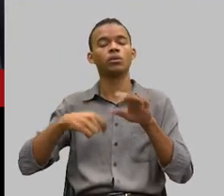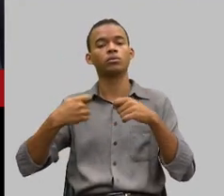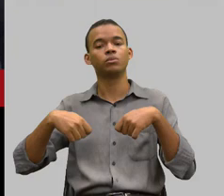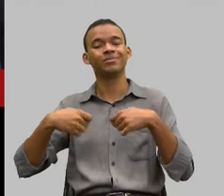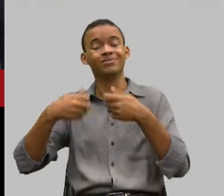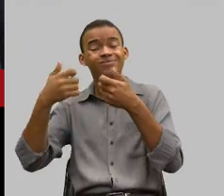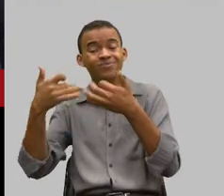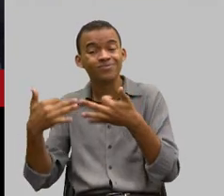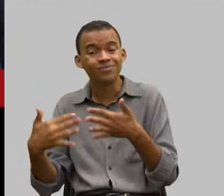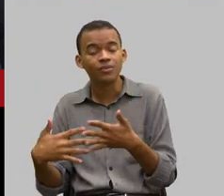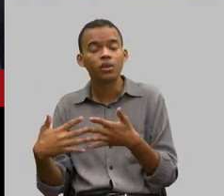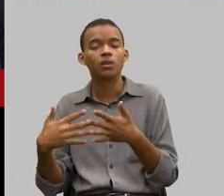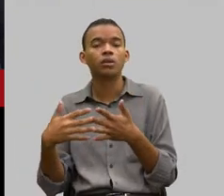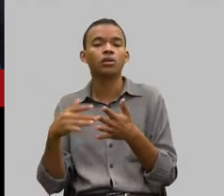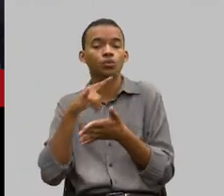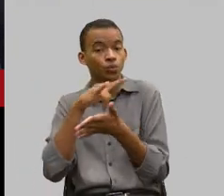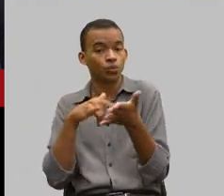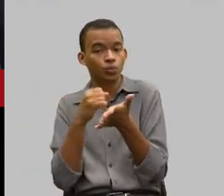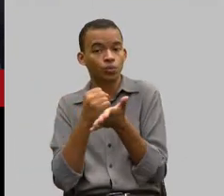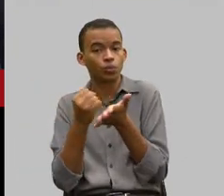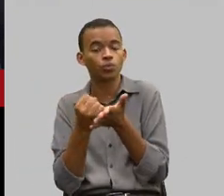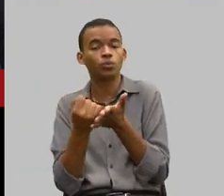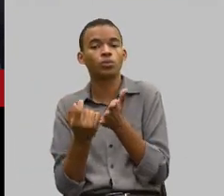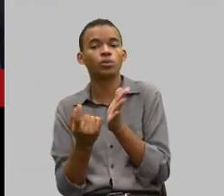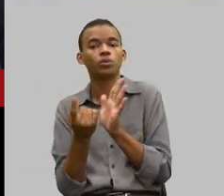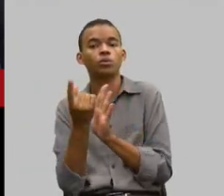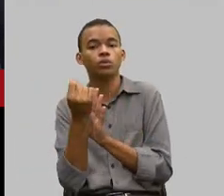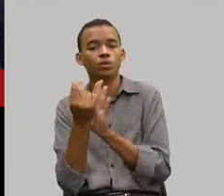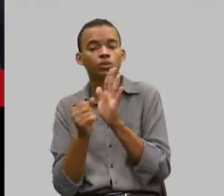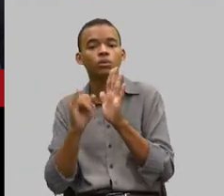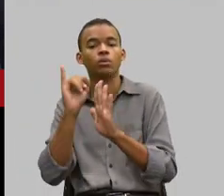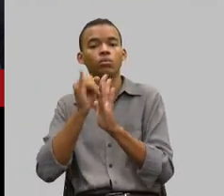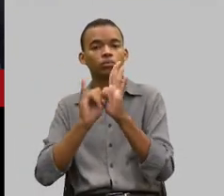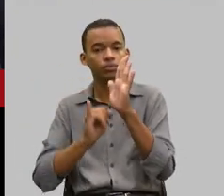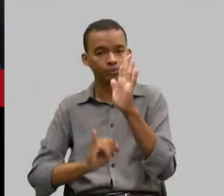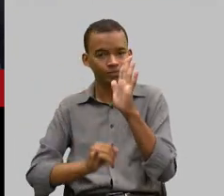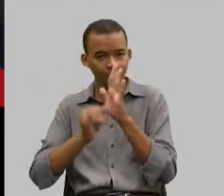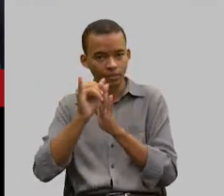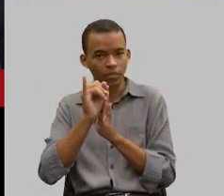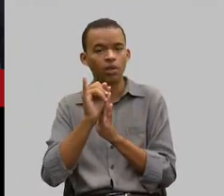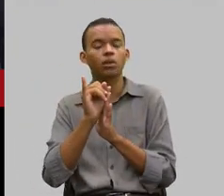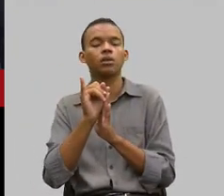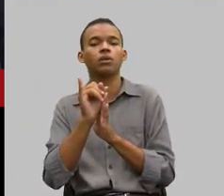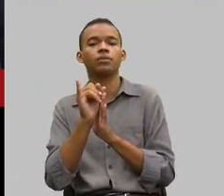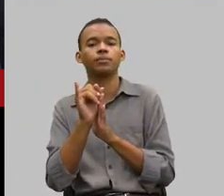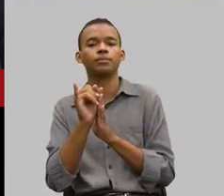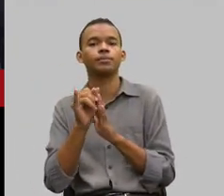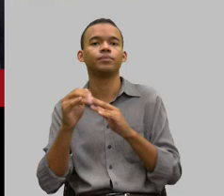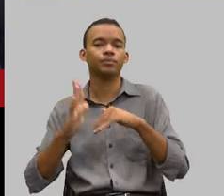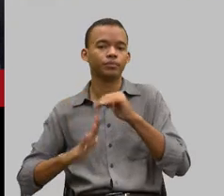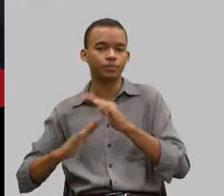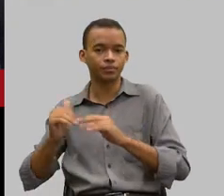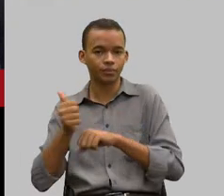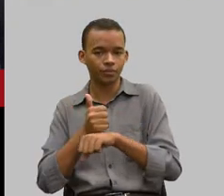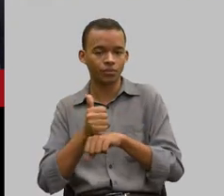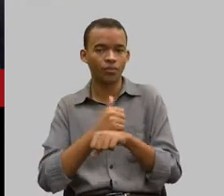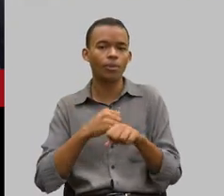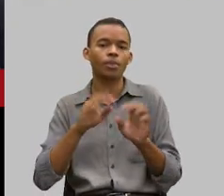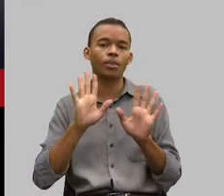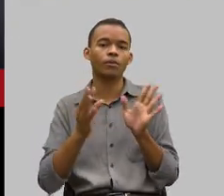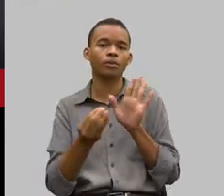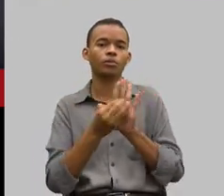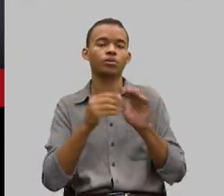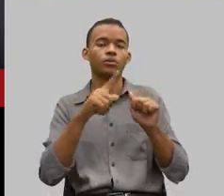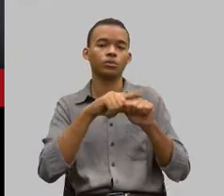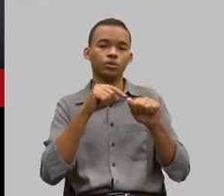índices do da reposição inflacionária a que tem direito servidores conforme determina o artigo 37 inciso 10 da